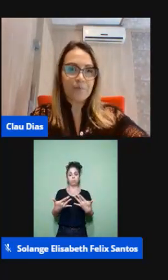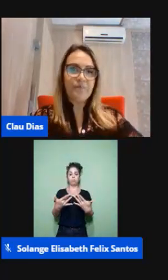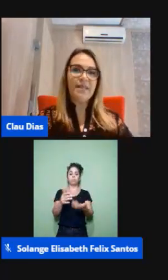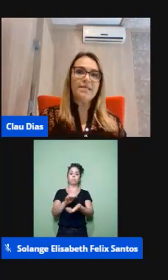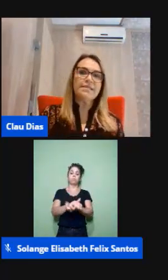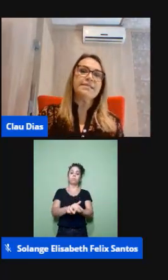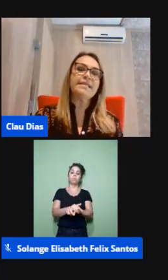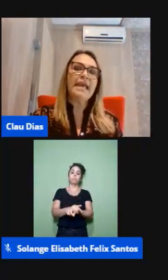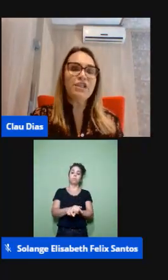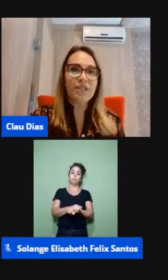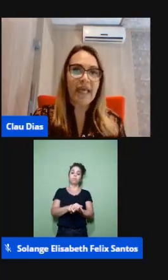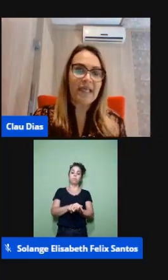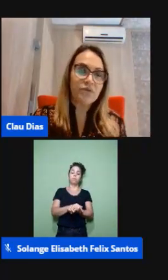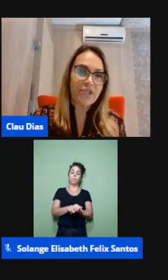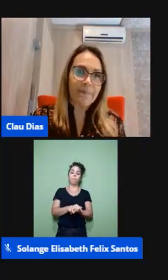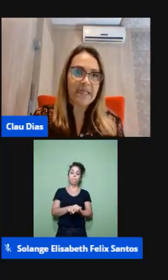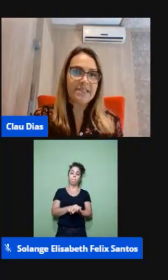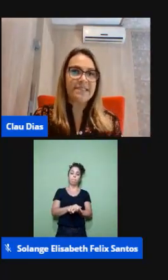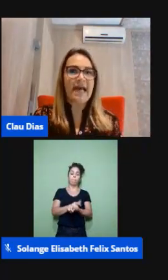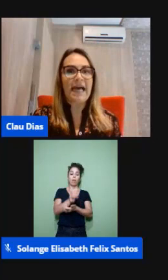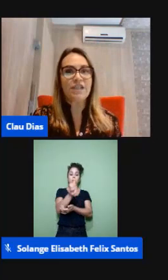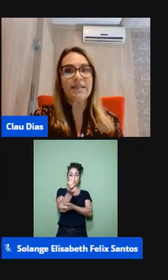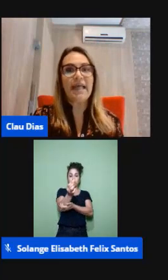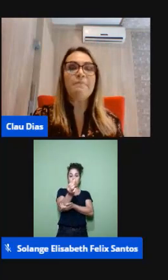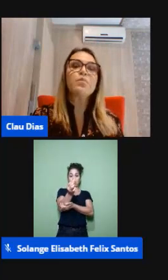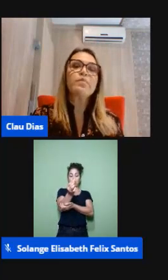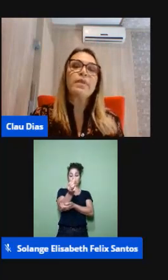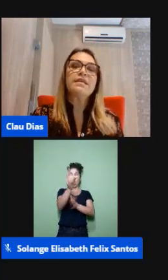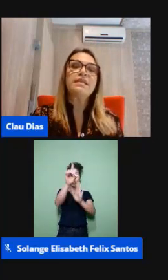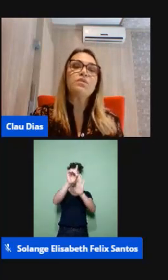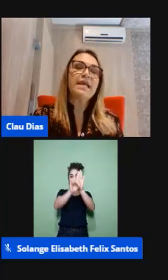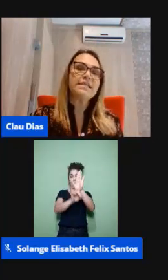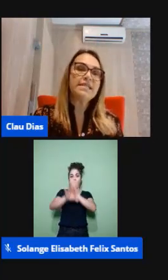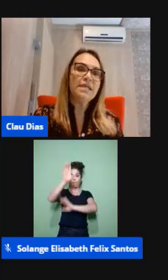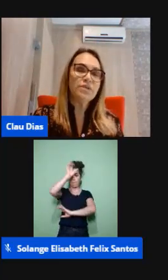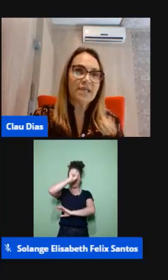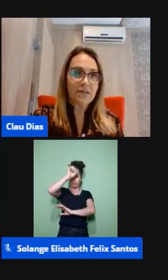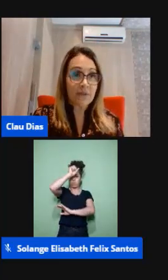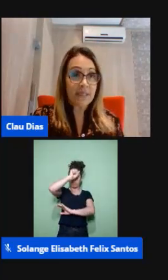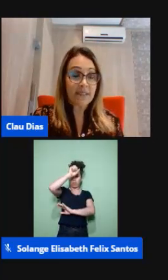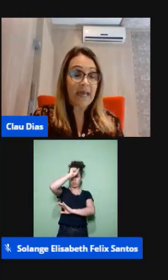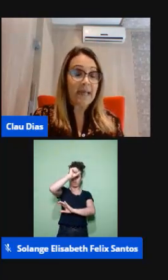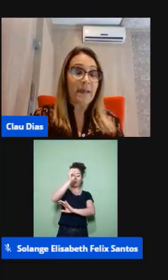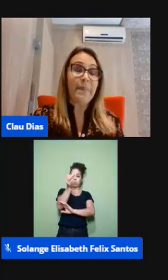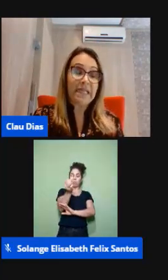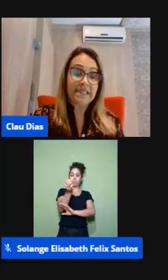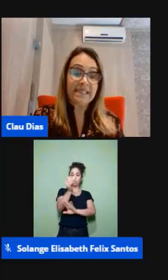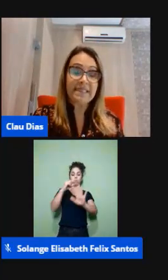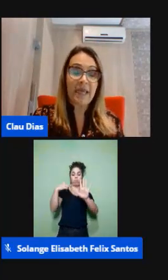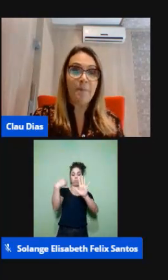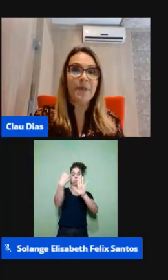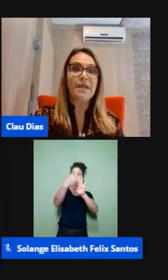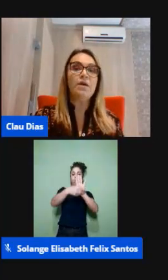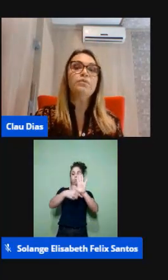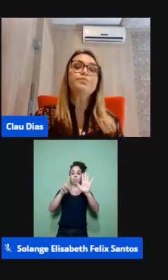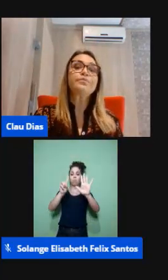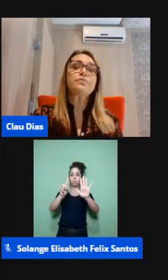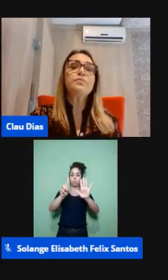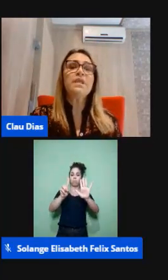desses 6 direitos de aprendizagem, né, que são trazidos na